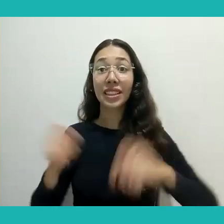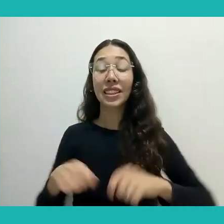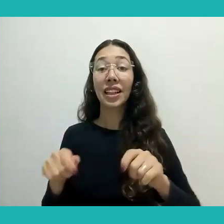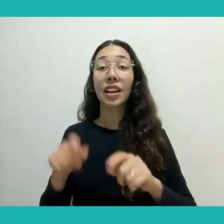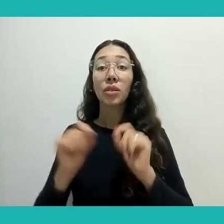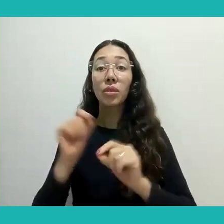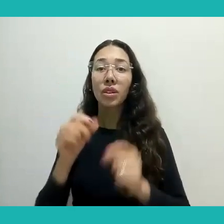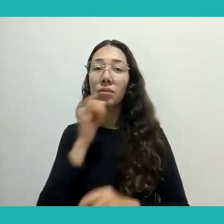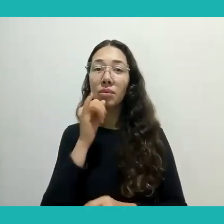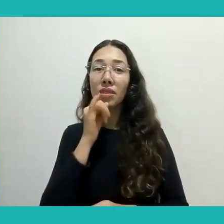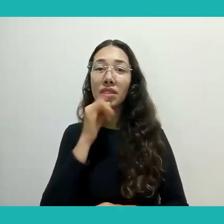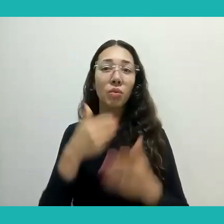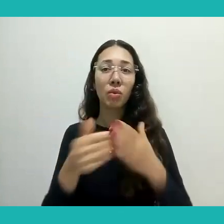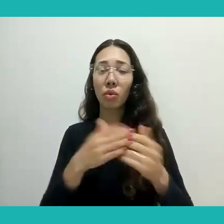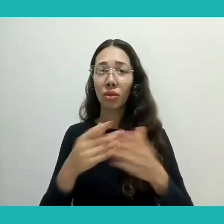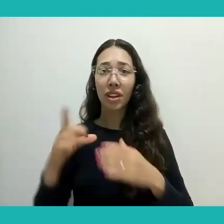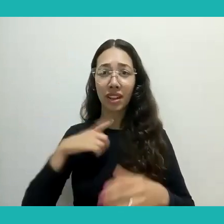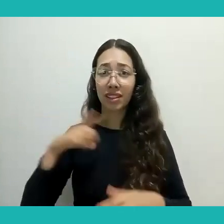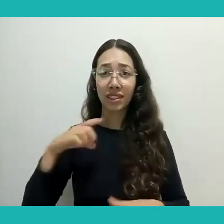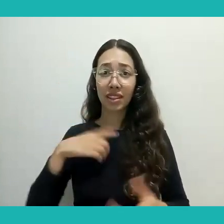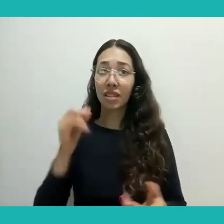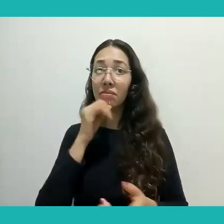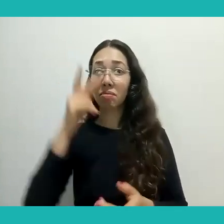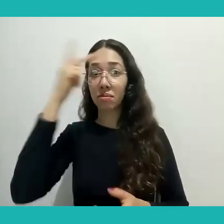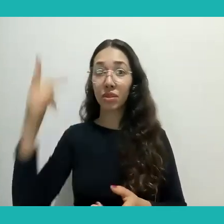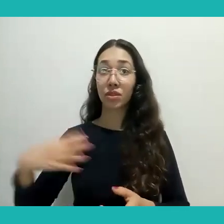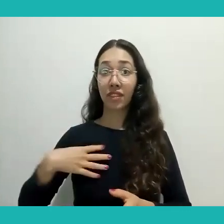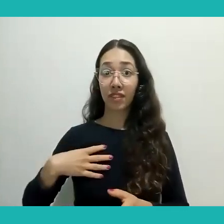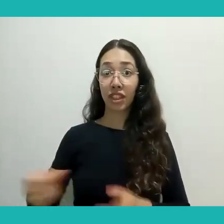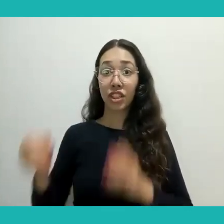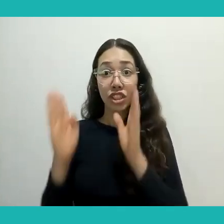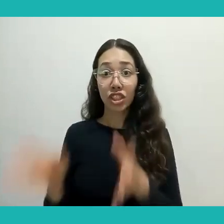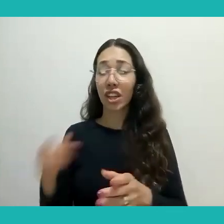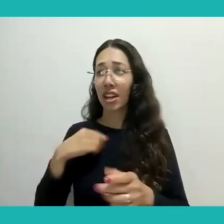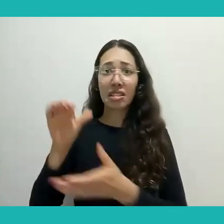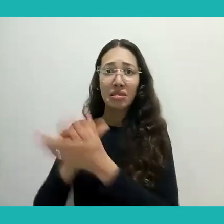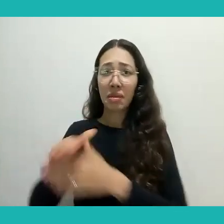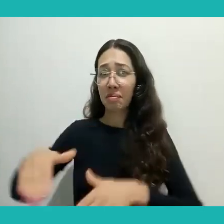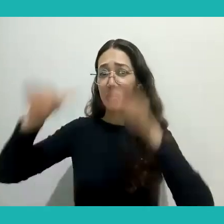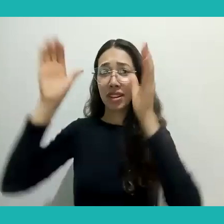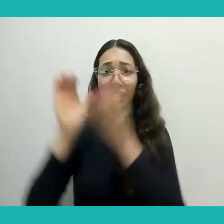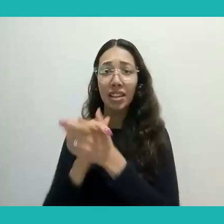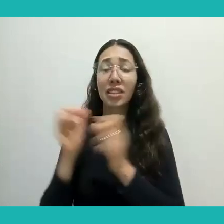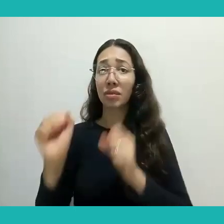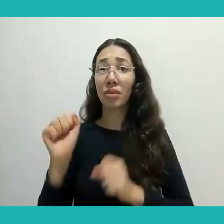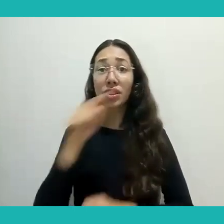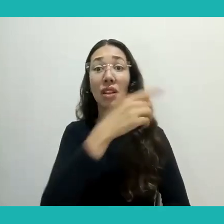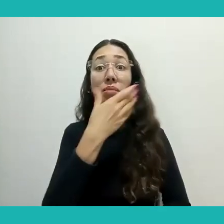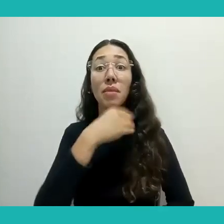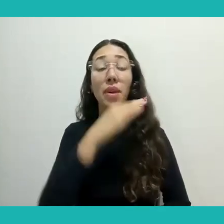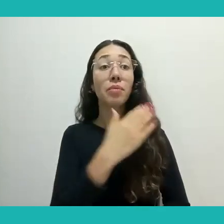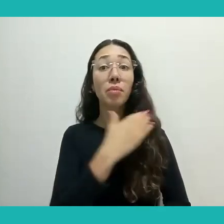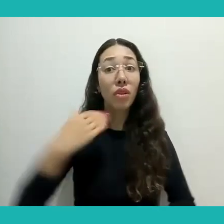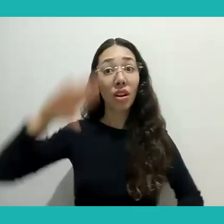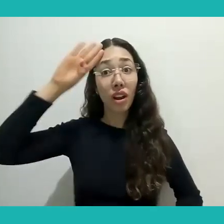filha de qualquer condição, mesmo capaz e casada, né, fosse pensionista de seu falecido pai militar, ainda que